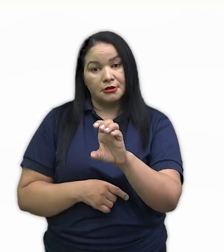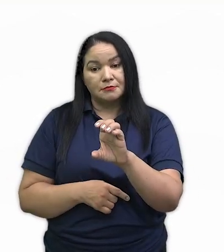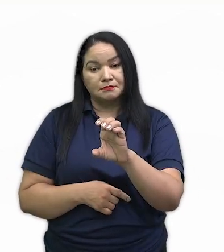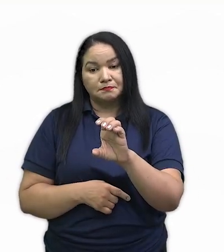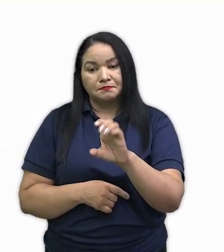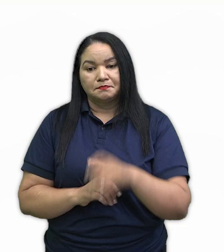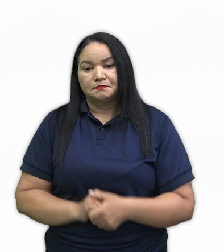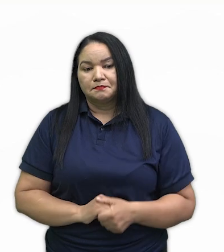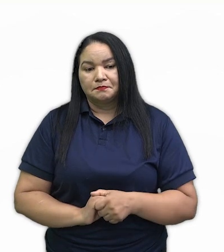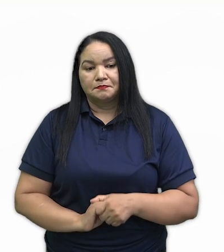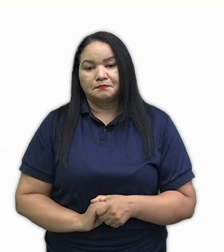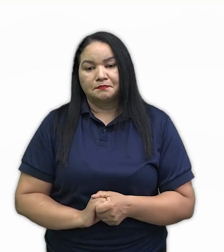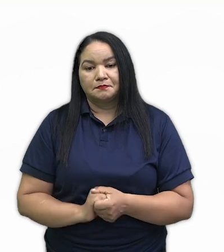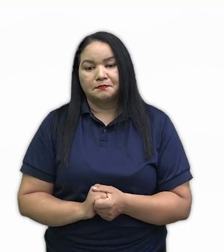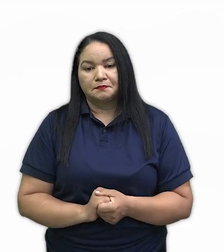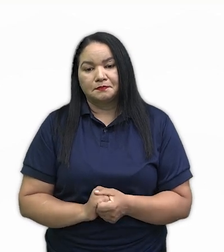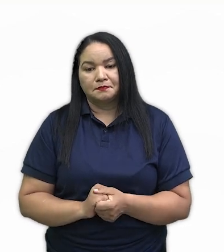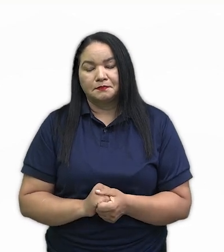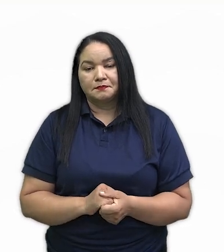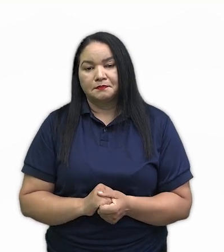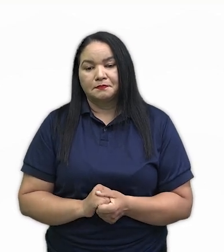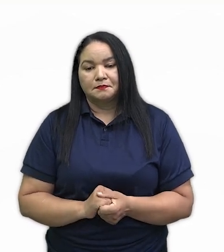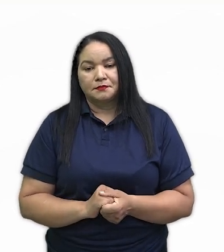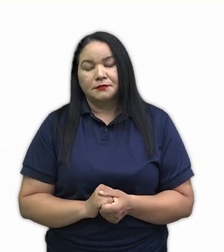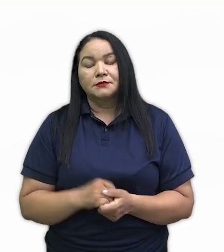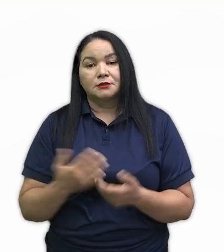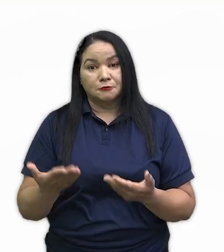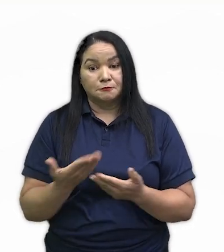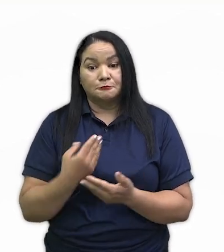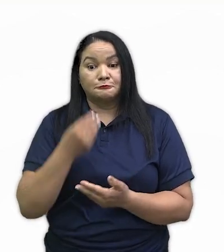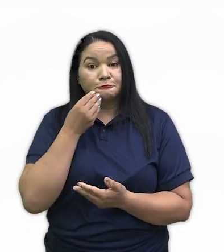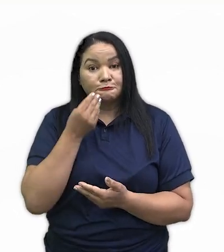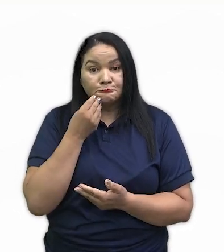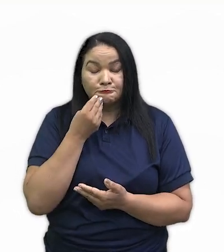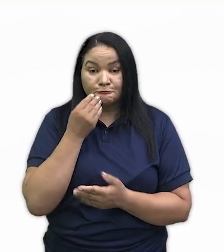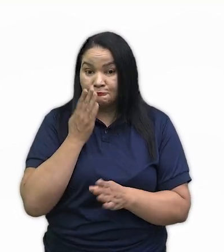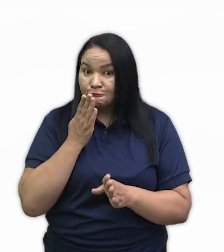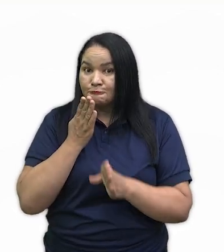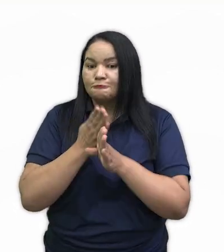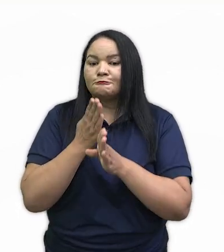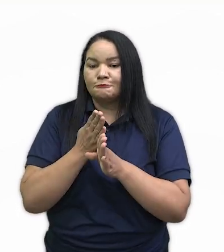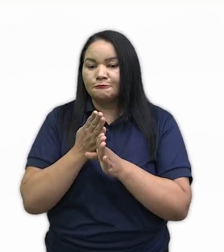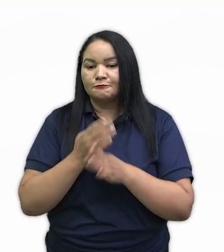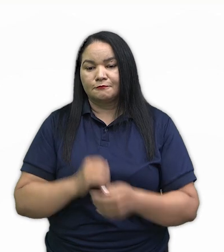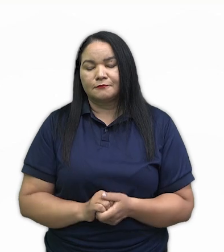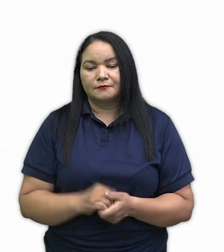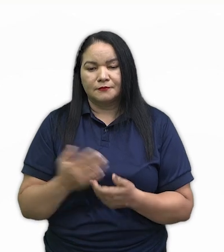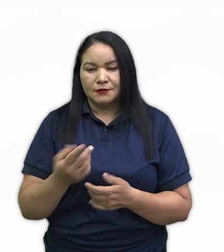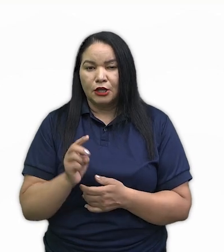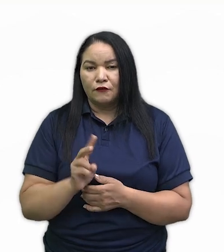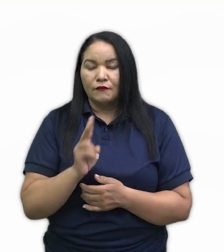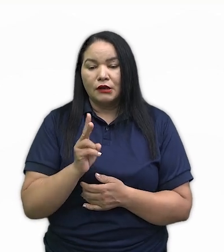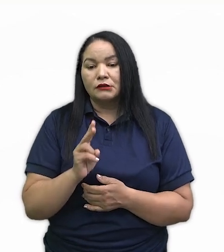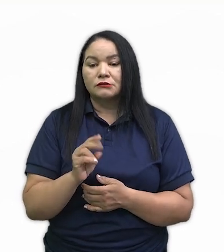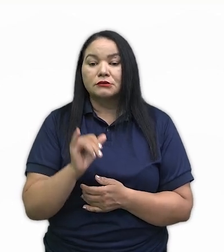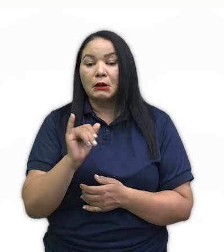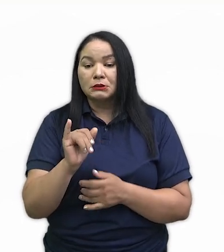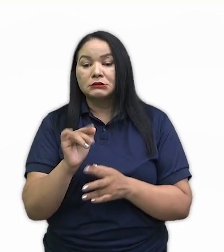mesmo, que vai ser esse valor que a gente vai tentar encontrar. O valor da taxa é